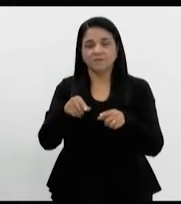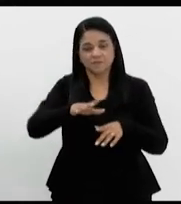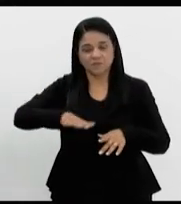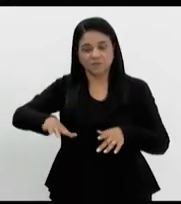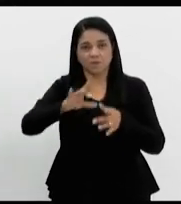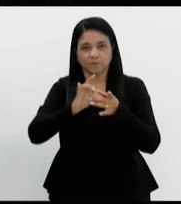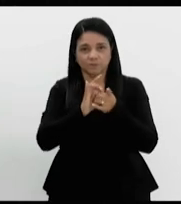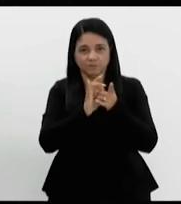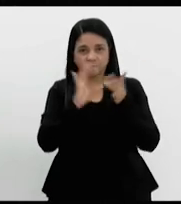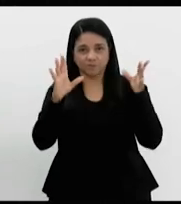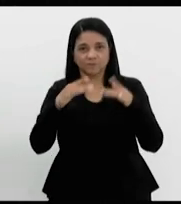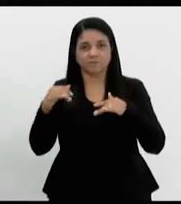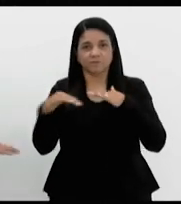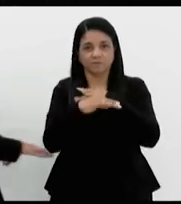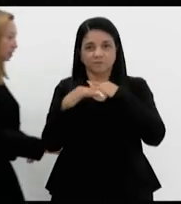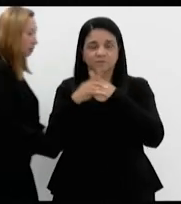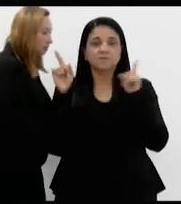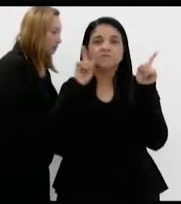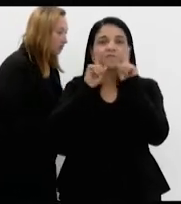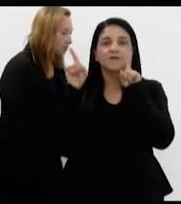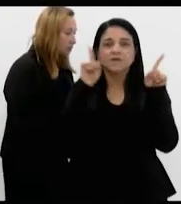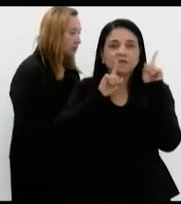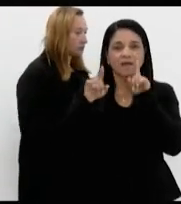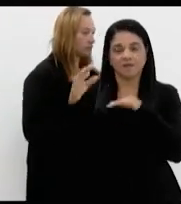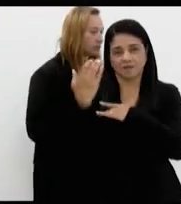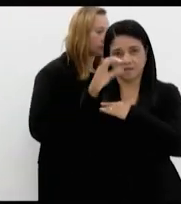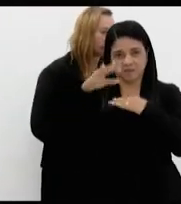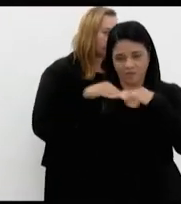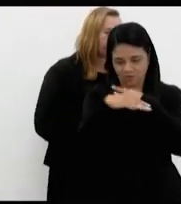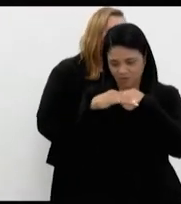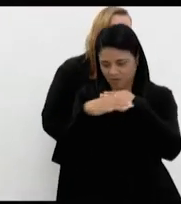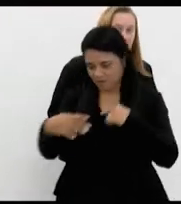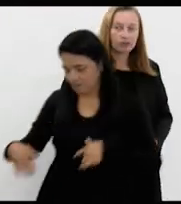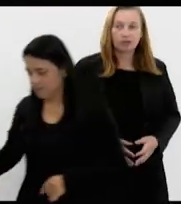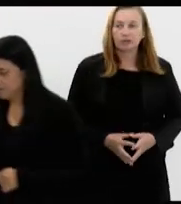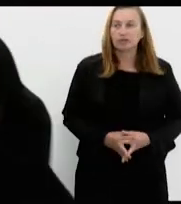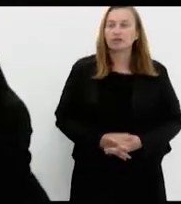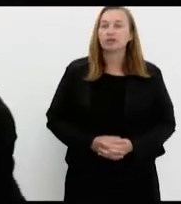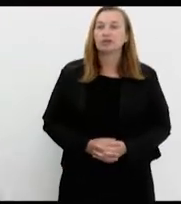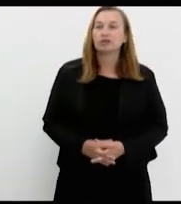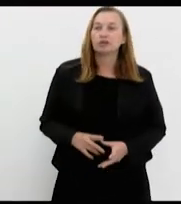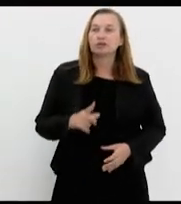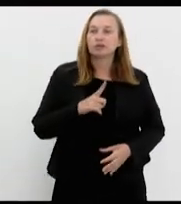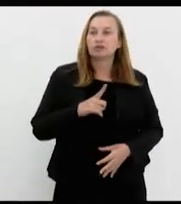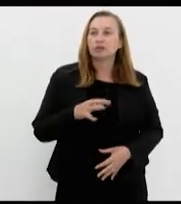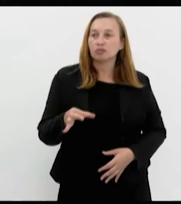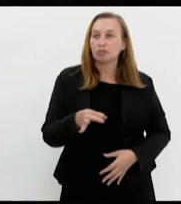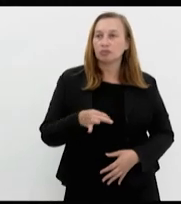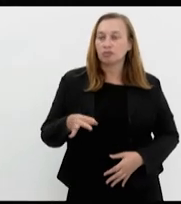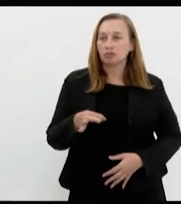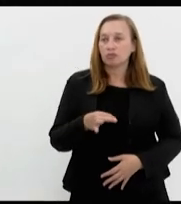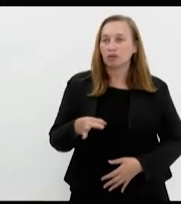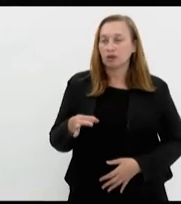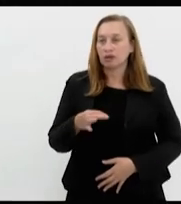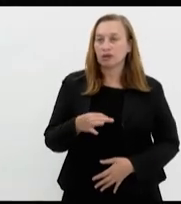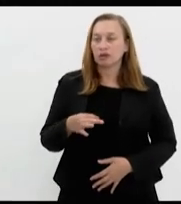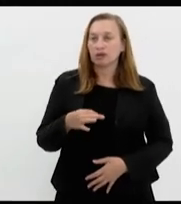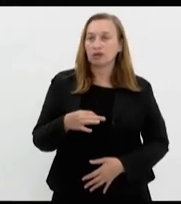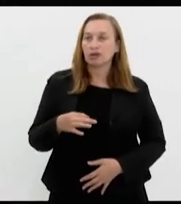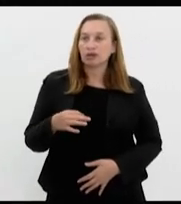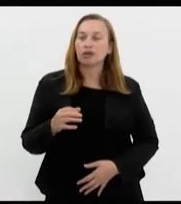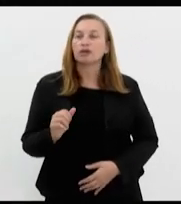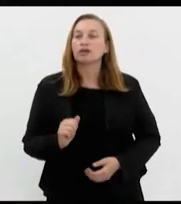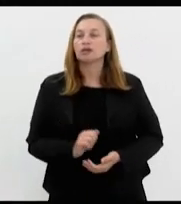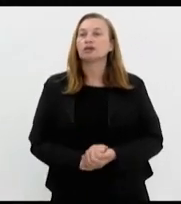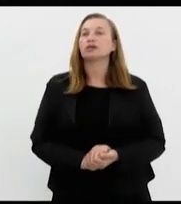democrático na cidade de Maricá e na cidade de Niterói, a gente ter moeda Mumbuca e moeda Araribóia, que são